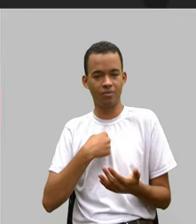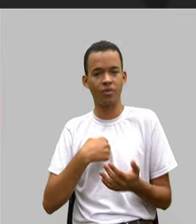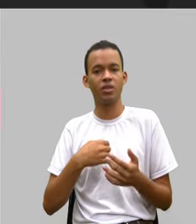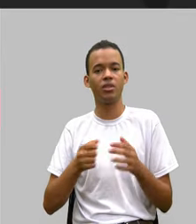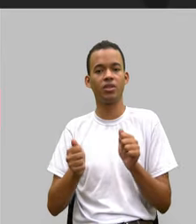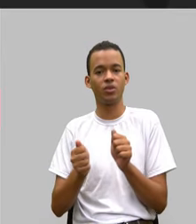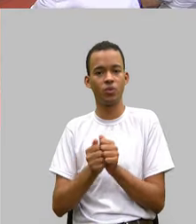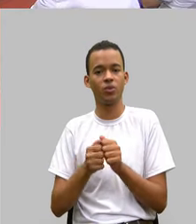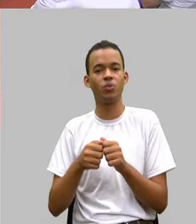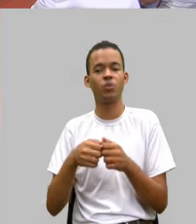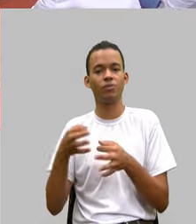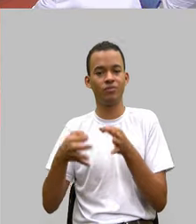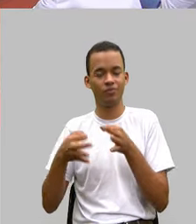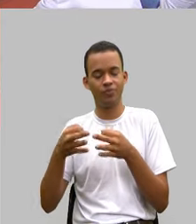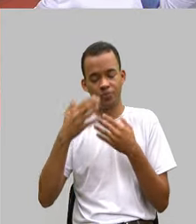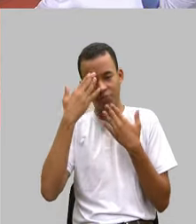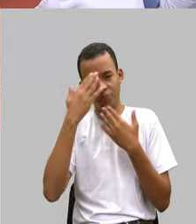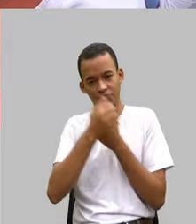exposição a